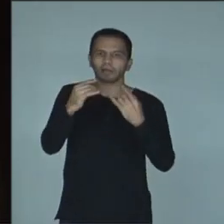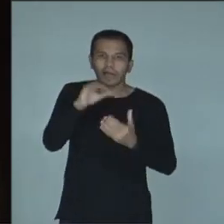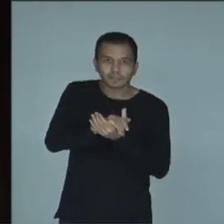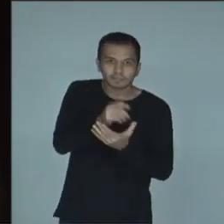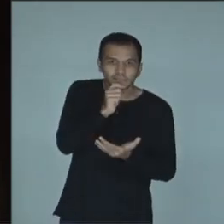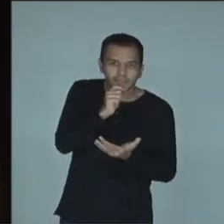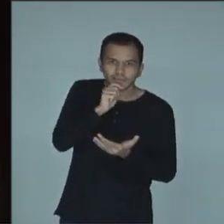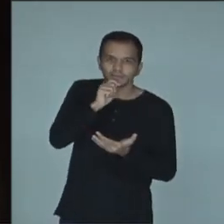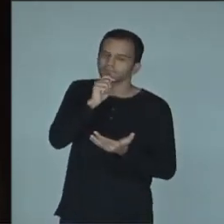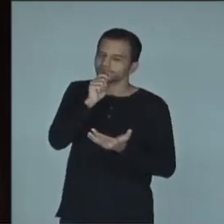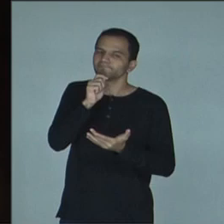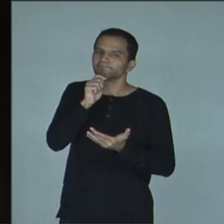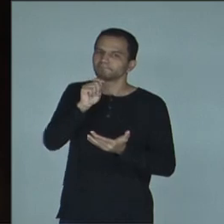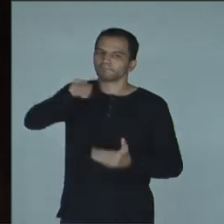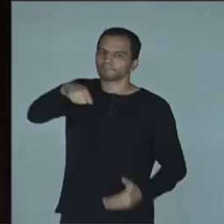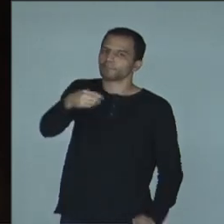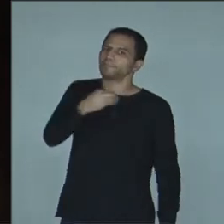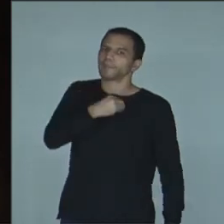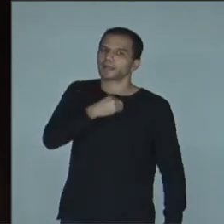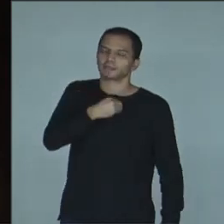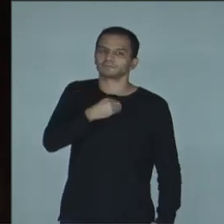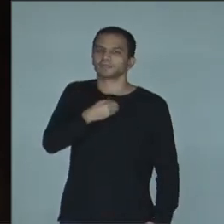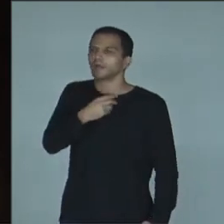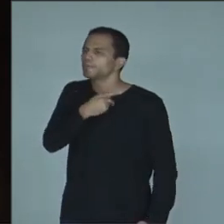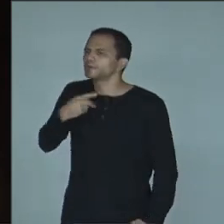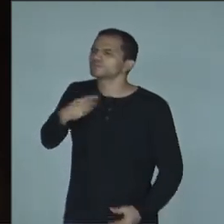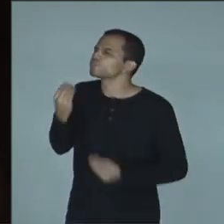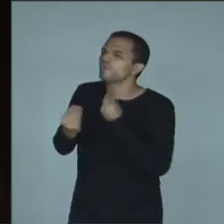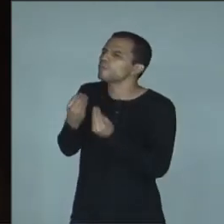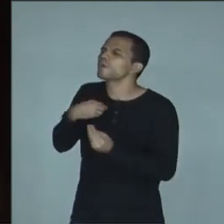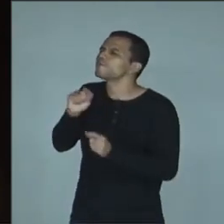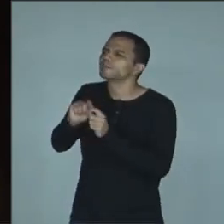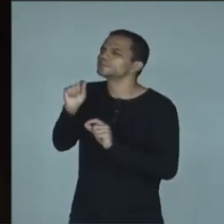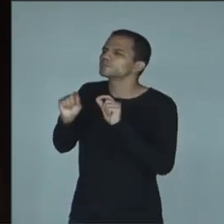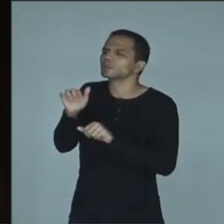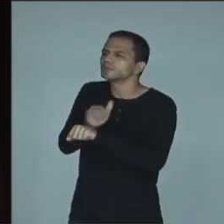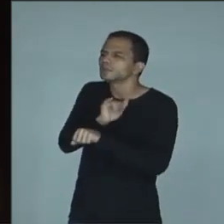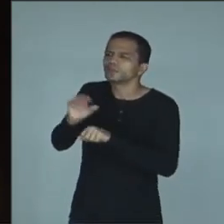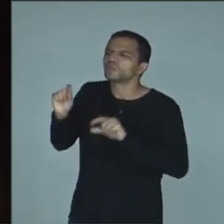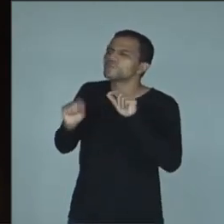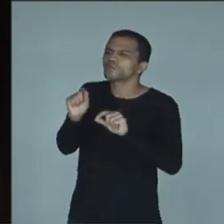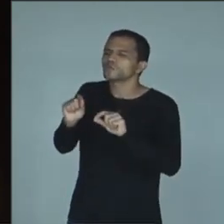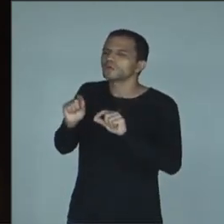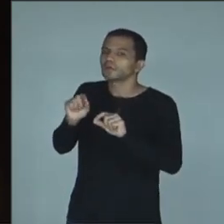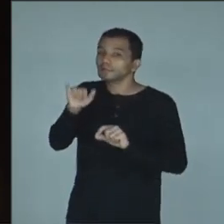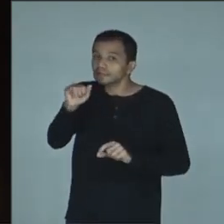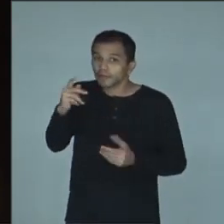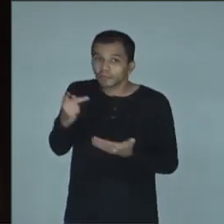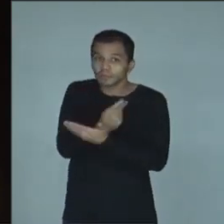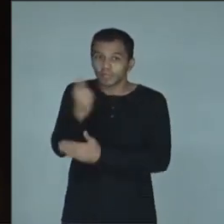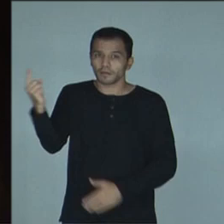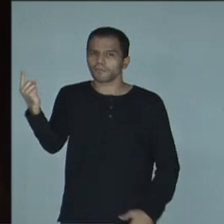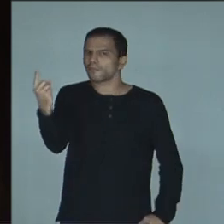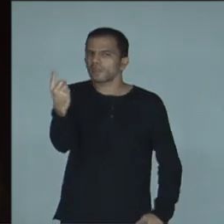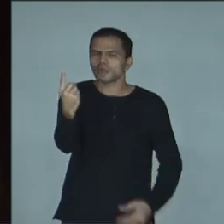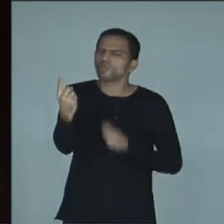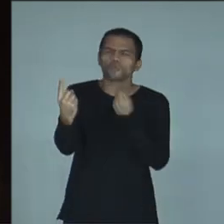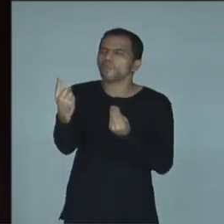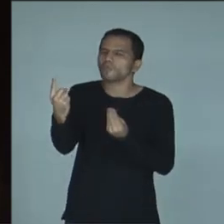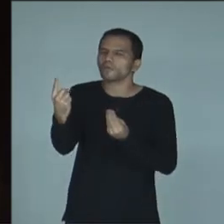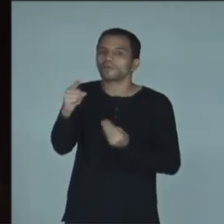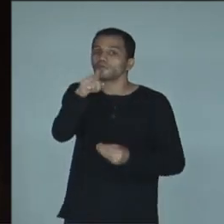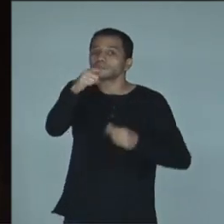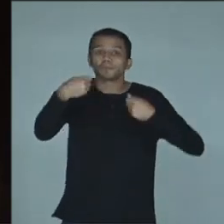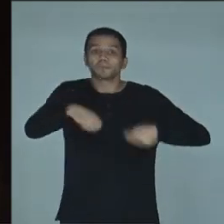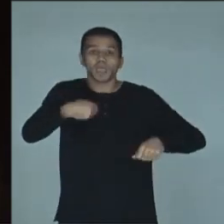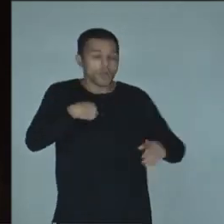pecado o pastor Então como é que eu faço quando passa a mulher olha para o rosto dela e quem